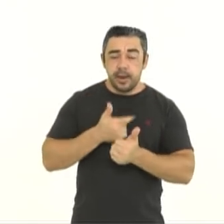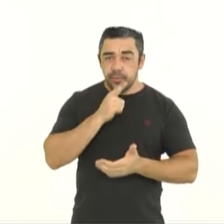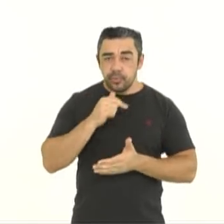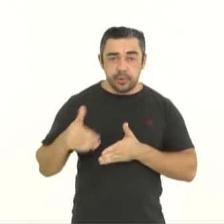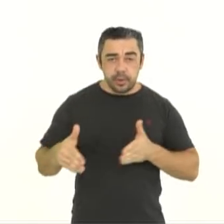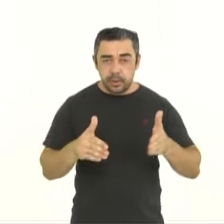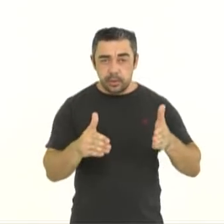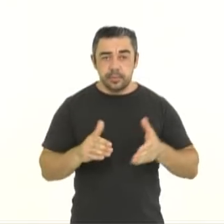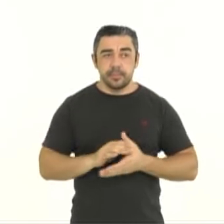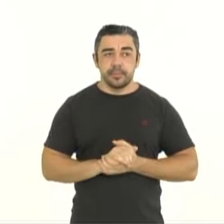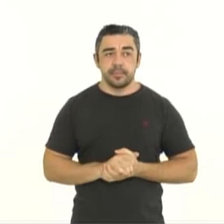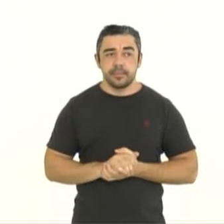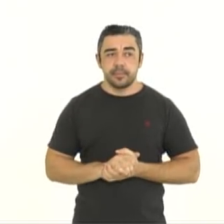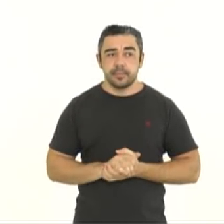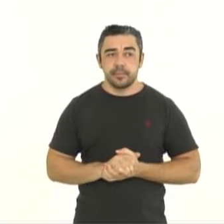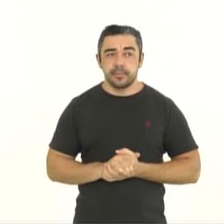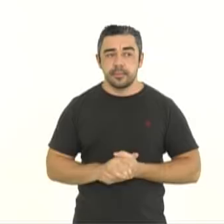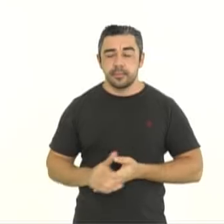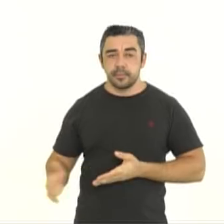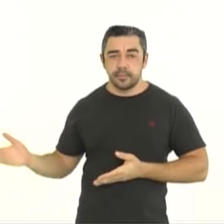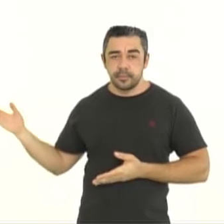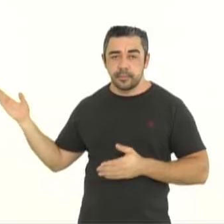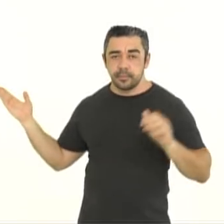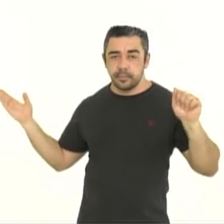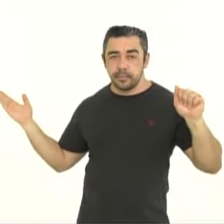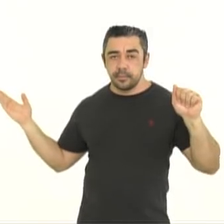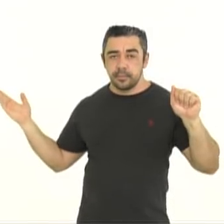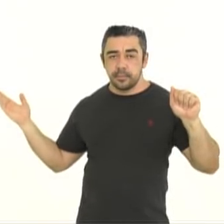do lago Texcoco. Vamos lá.